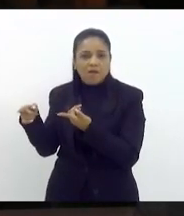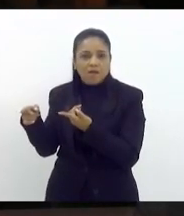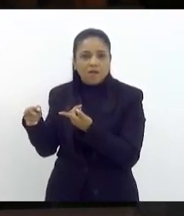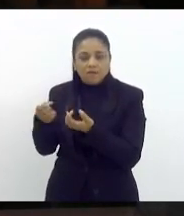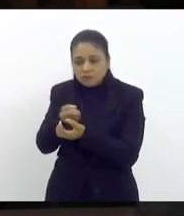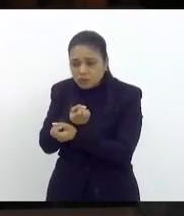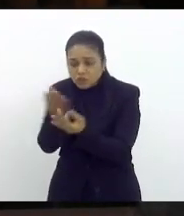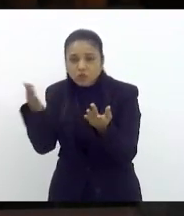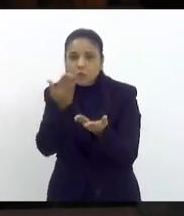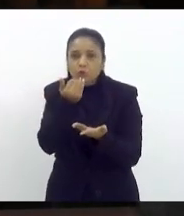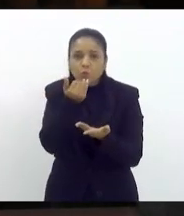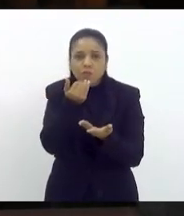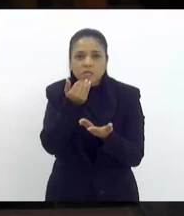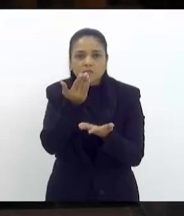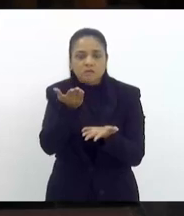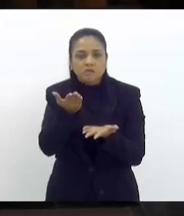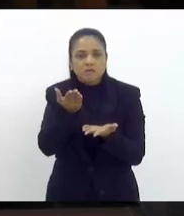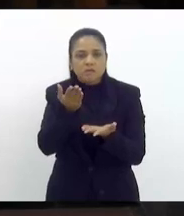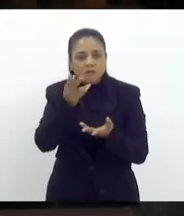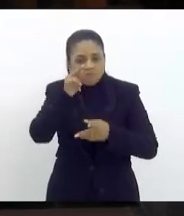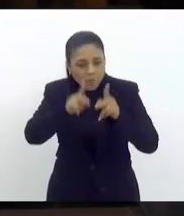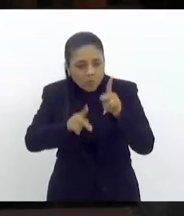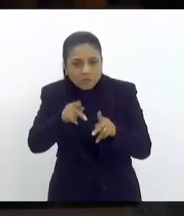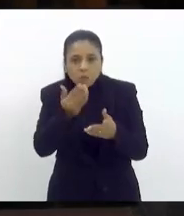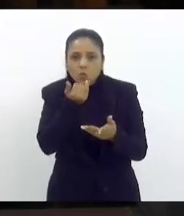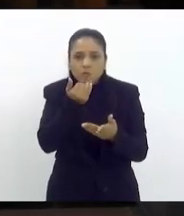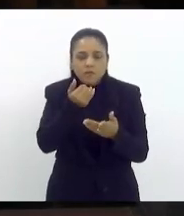população que gera mais emprego